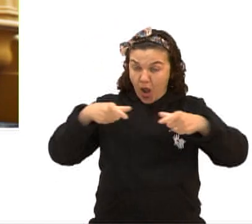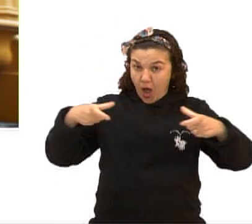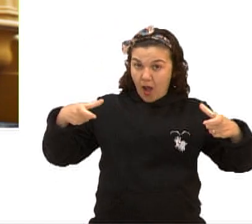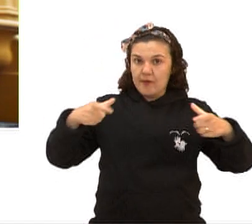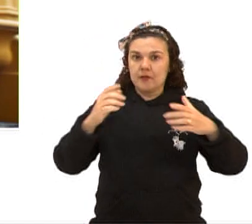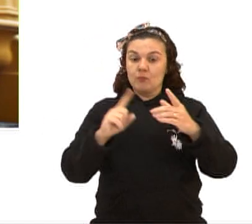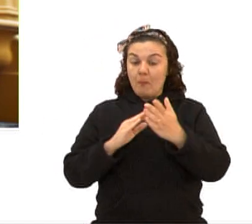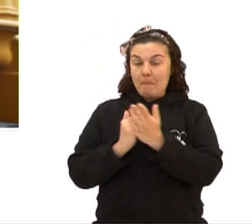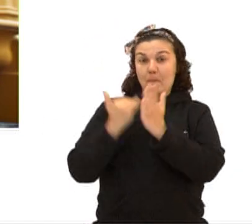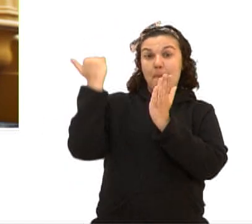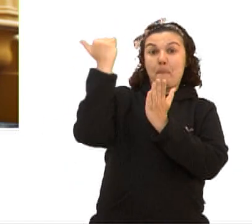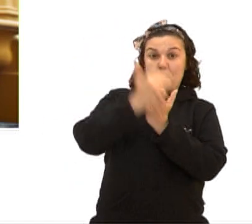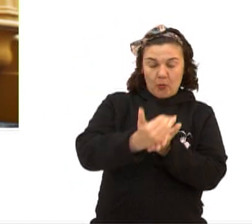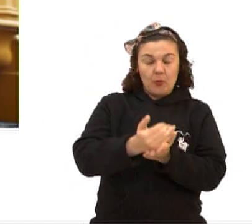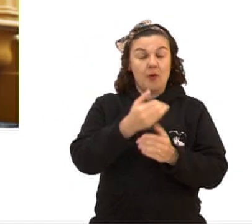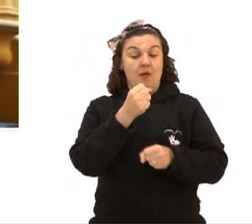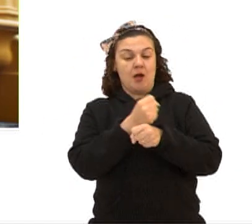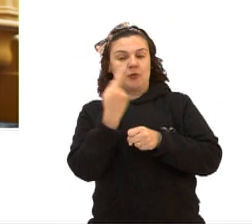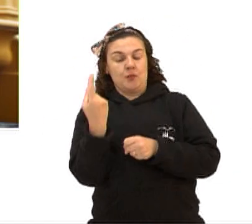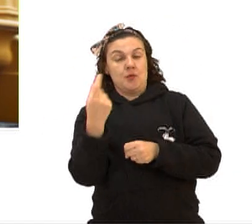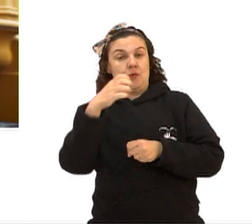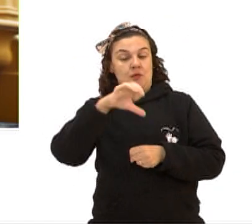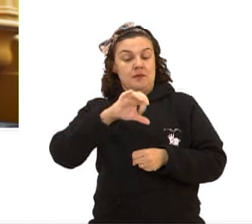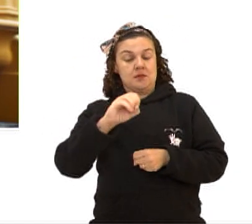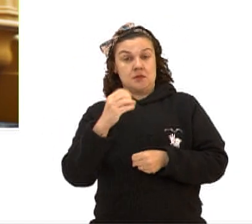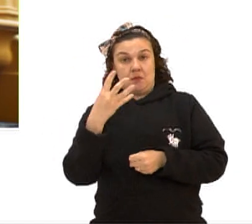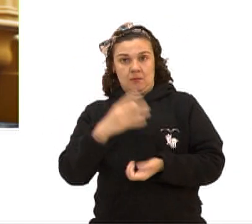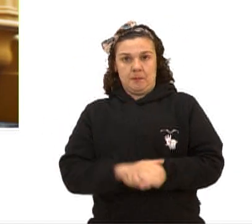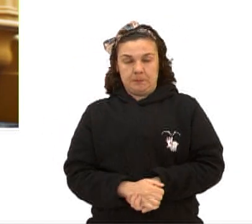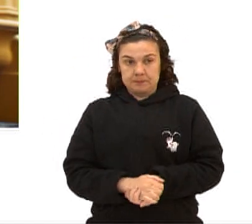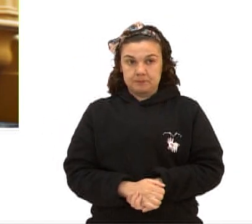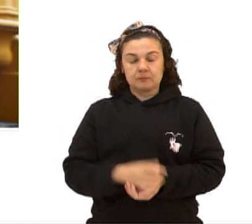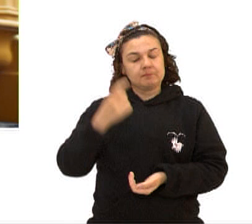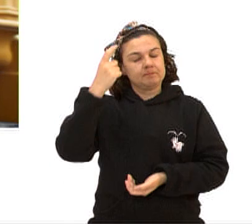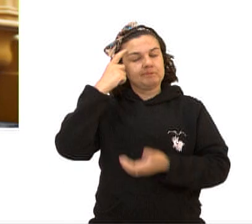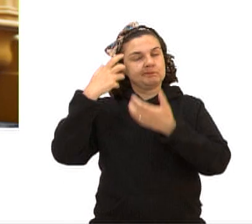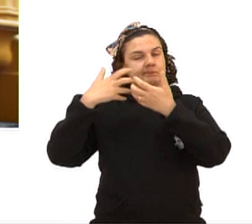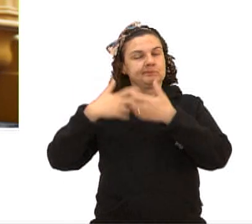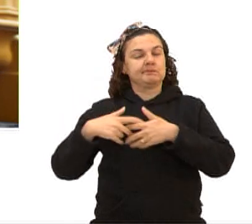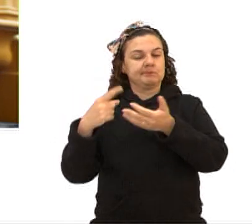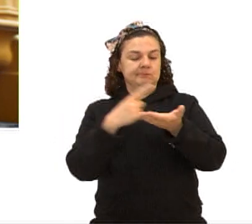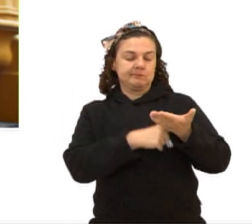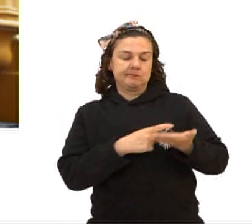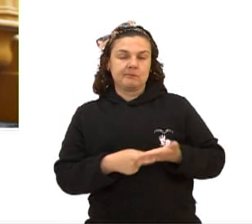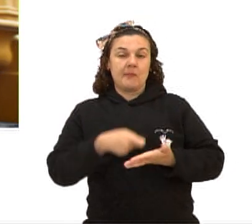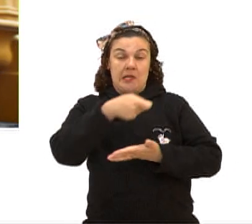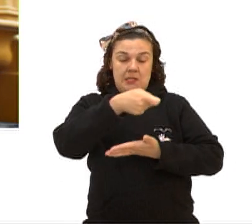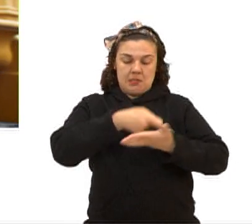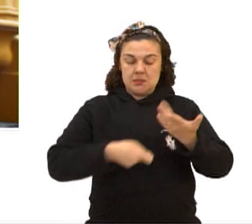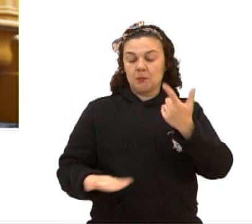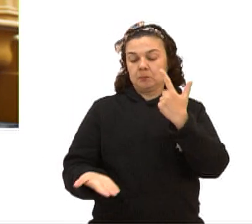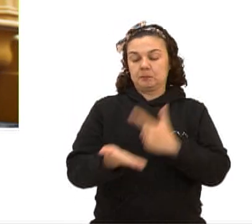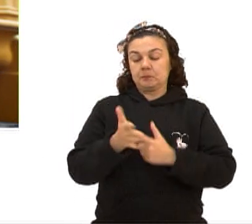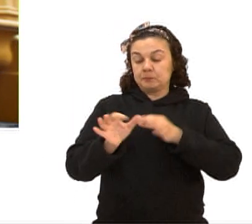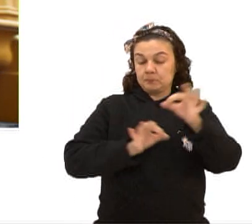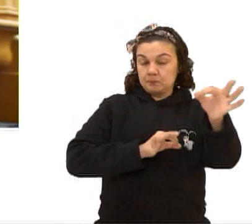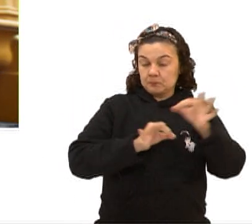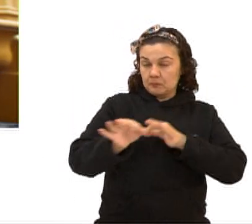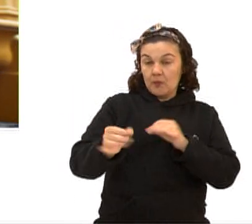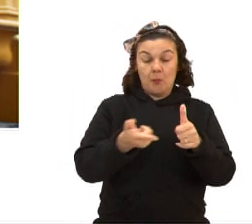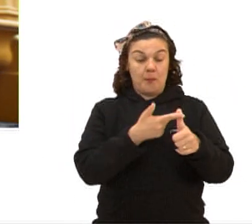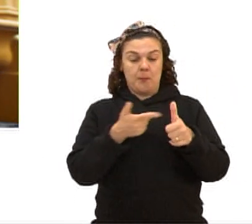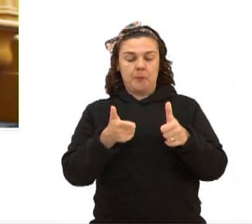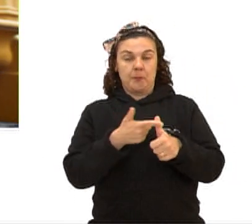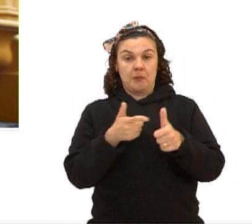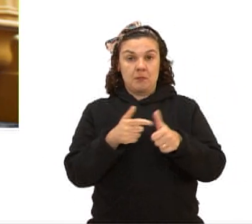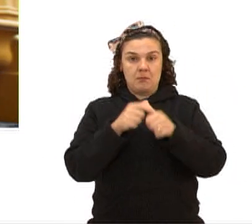história até o ano de 1904, aonde foi pensado, escrito e desenvolvido o projeto do primeiro